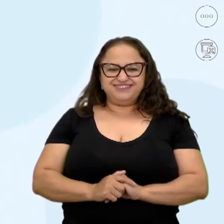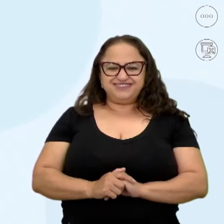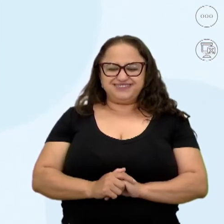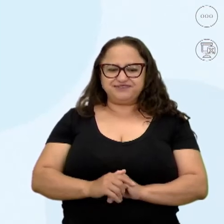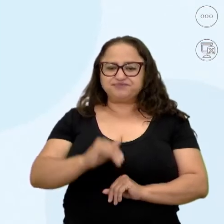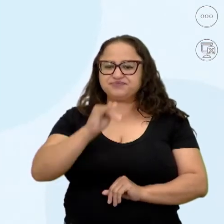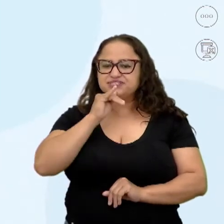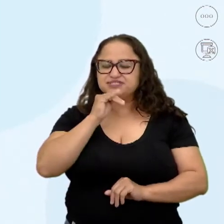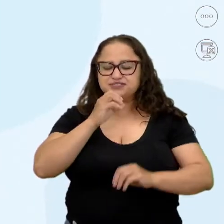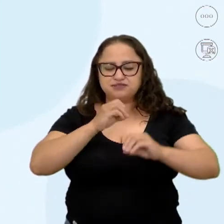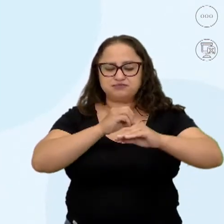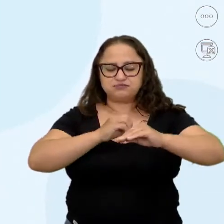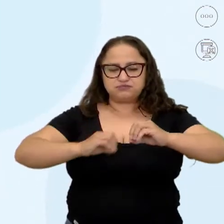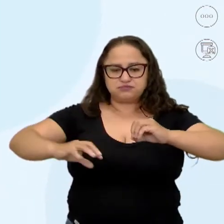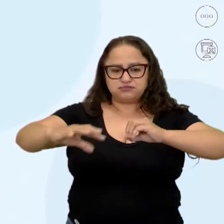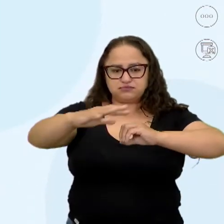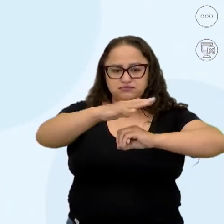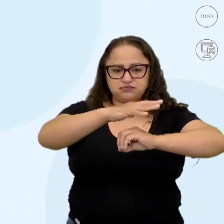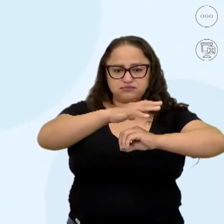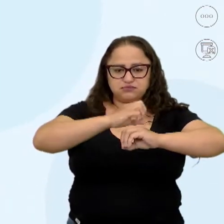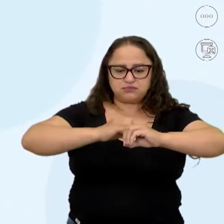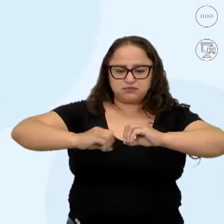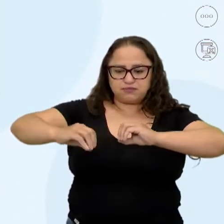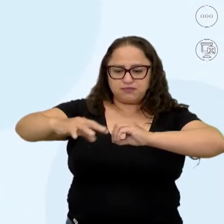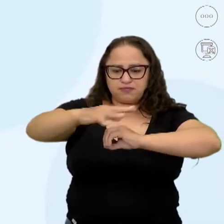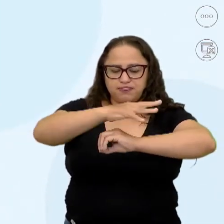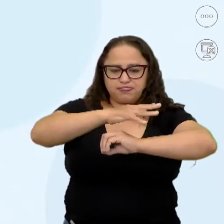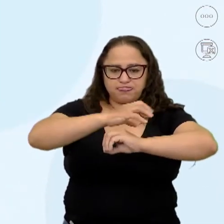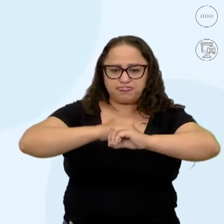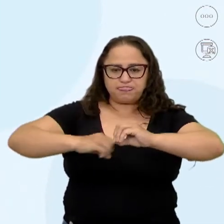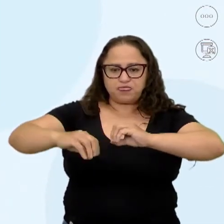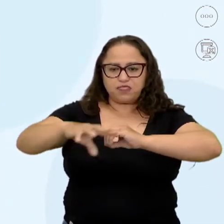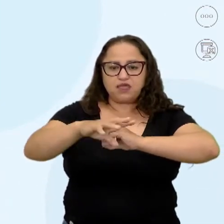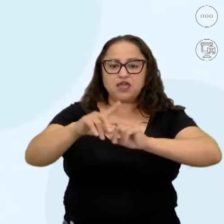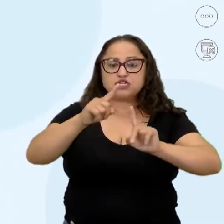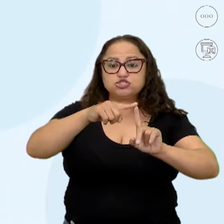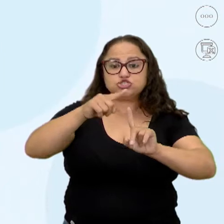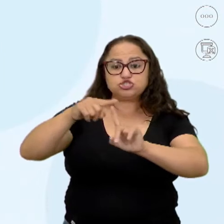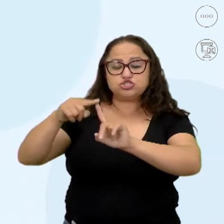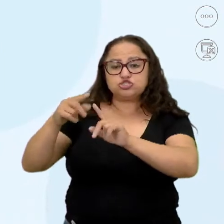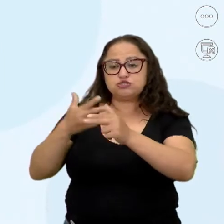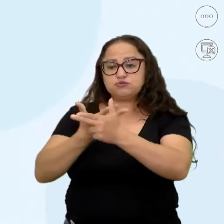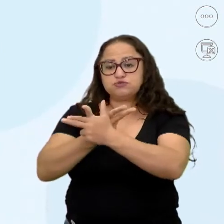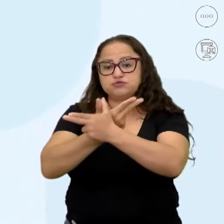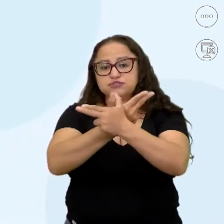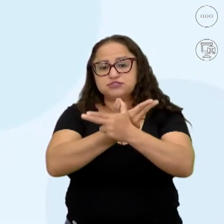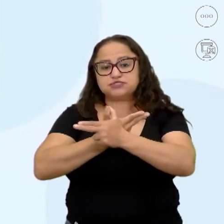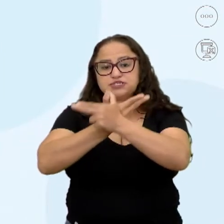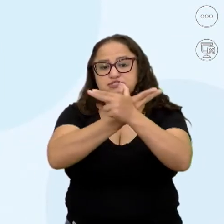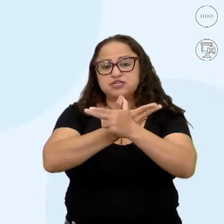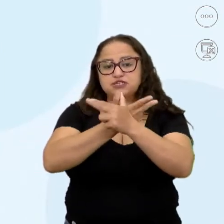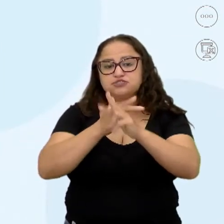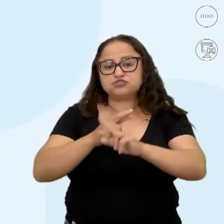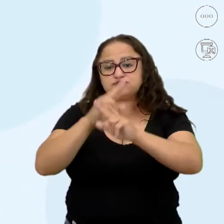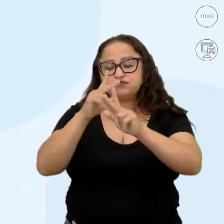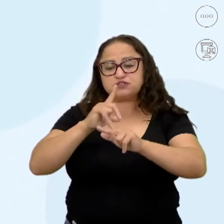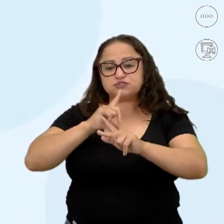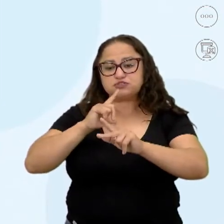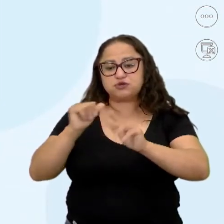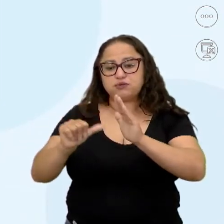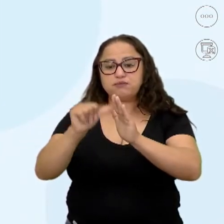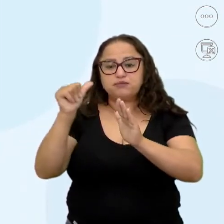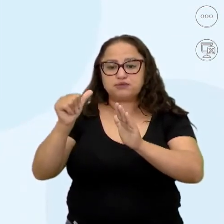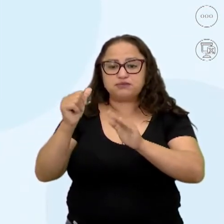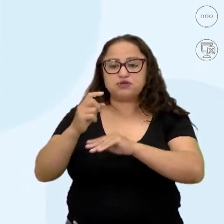Exemplo de órbita, né? Você tem aqui, pessoal, ó, a cada órbita você tem um tipo de satélite aí, ó. A Sputnik 1, né, o primeiro satélite artificial,